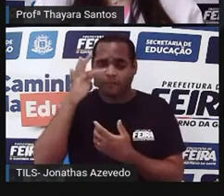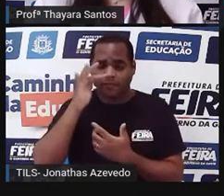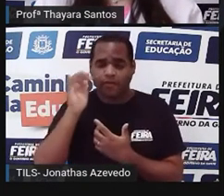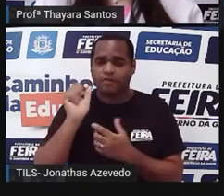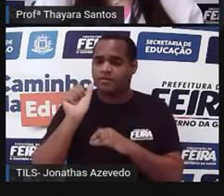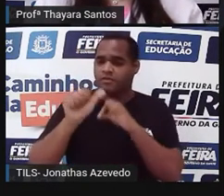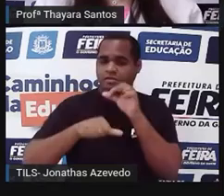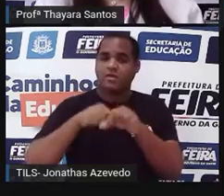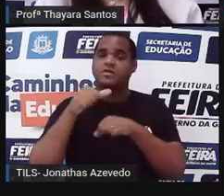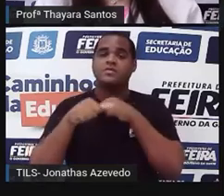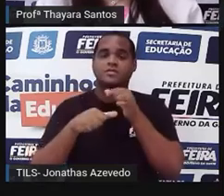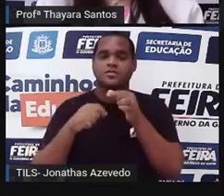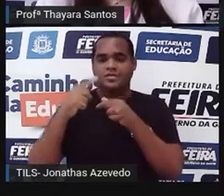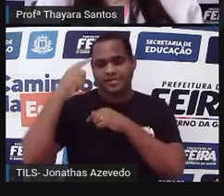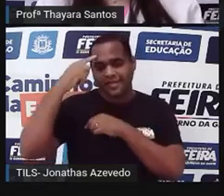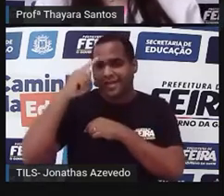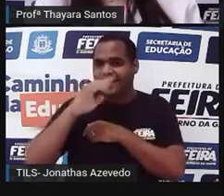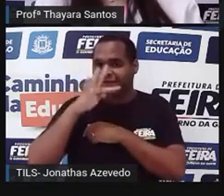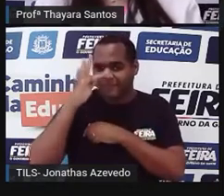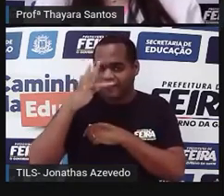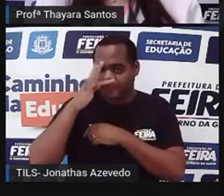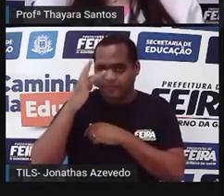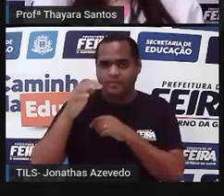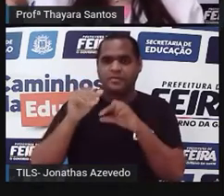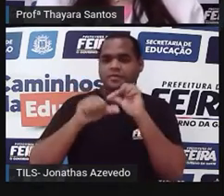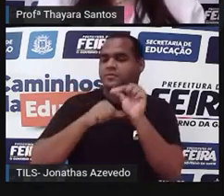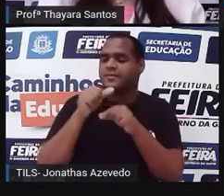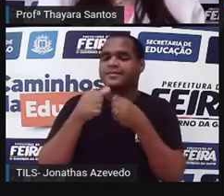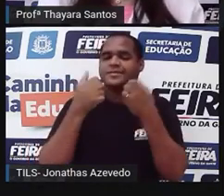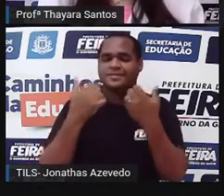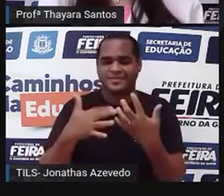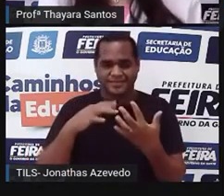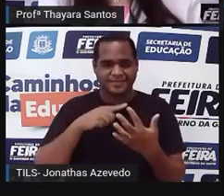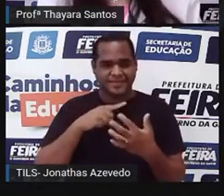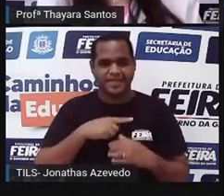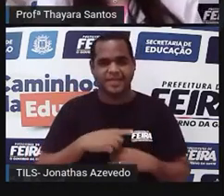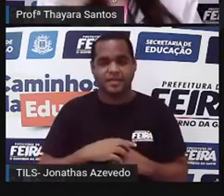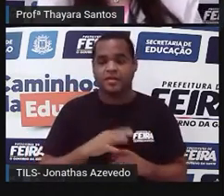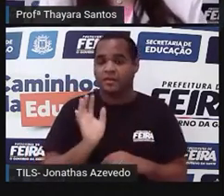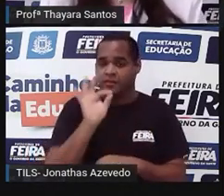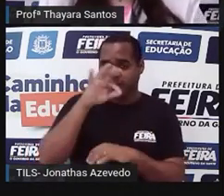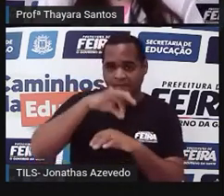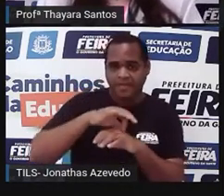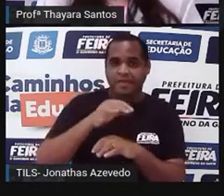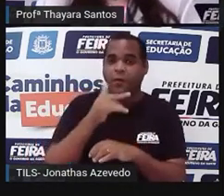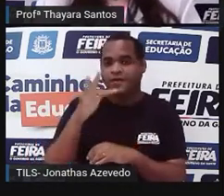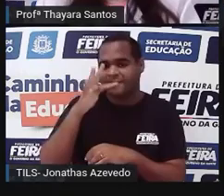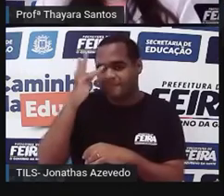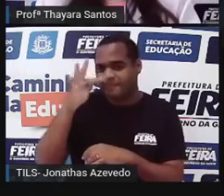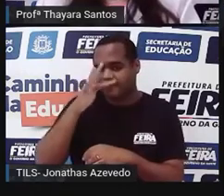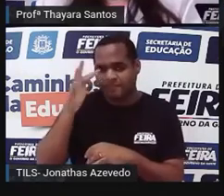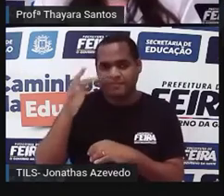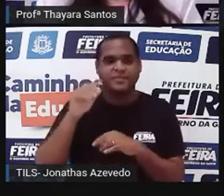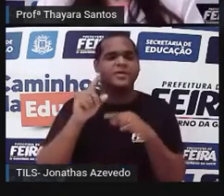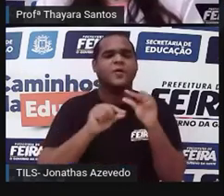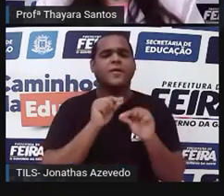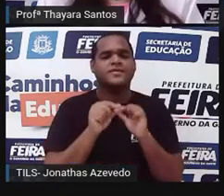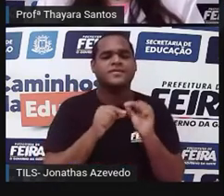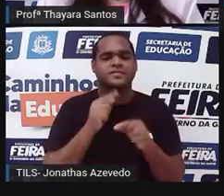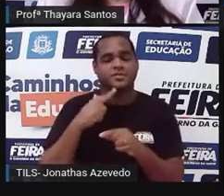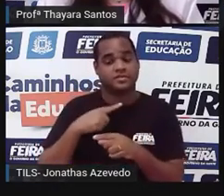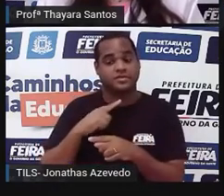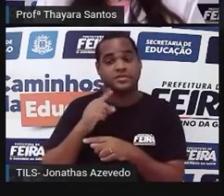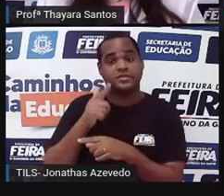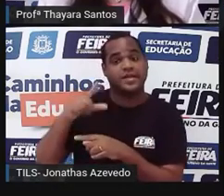é resultado dessa flor que foi fecundada. Então, depois, quando essa abelha aí pousar em outra flor e levar esse grão de pólen, fecundar essa